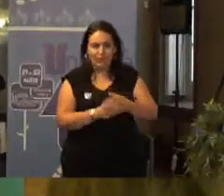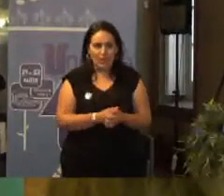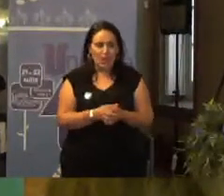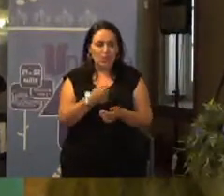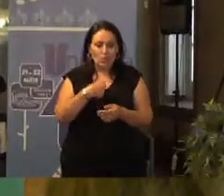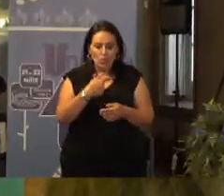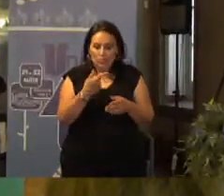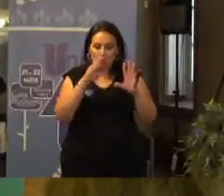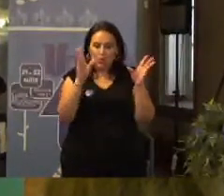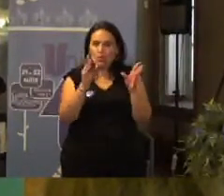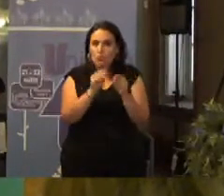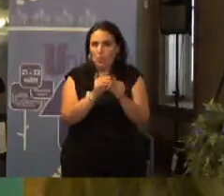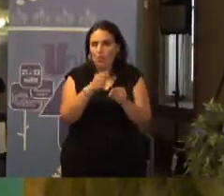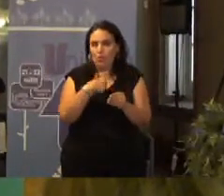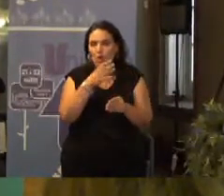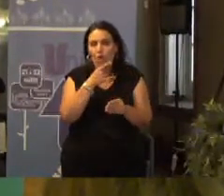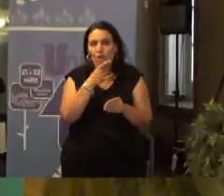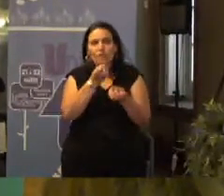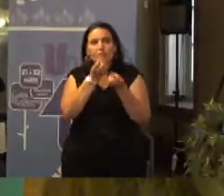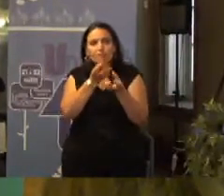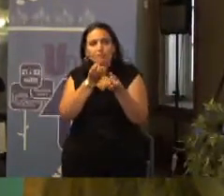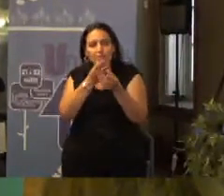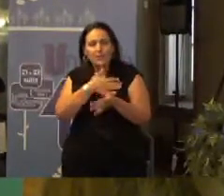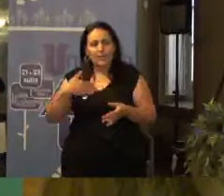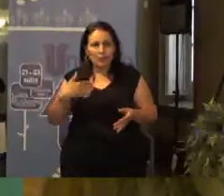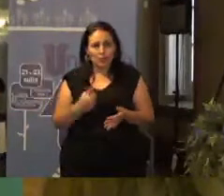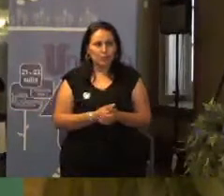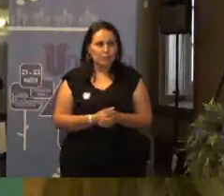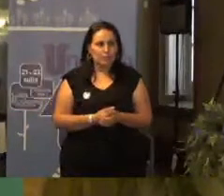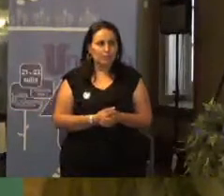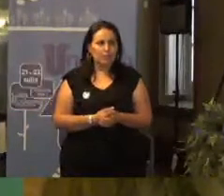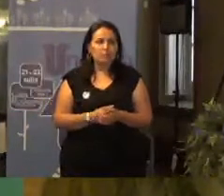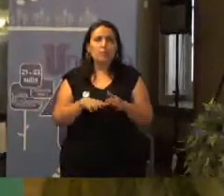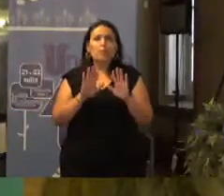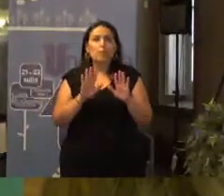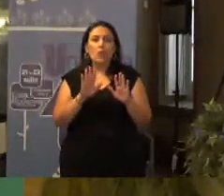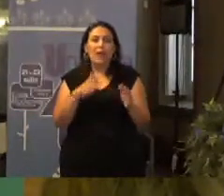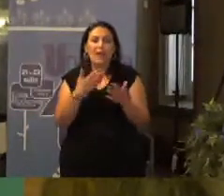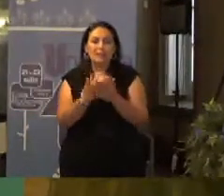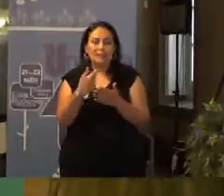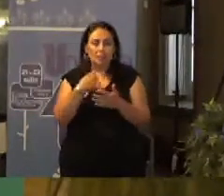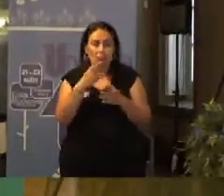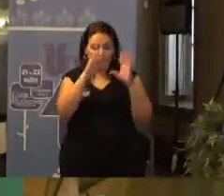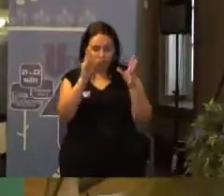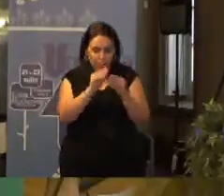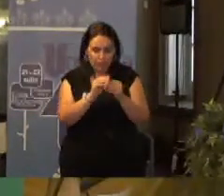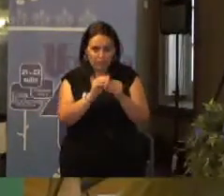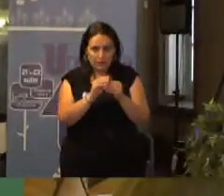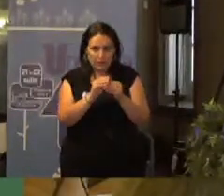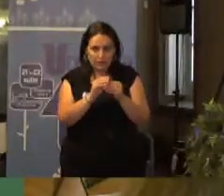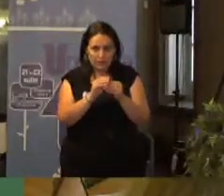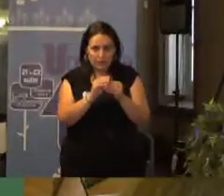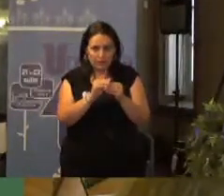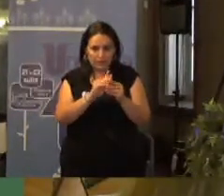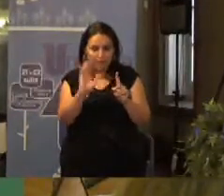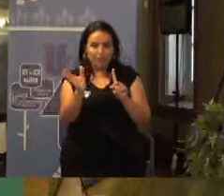que eu quero chegar. Mas há, até chegar a essa conclusão, um princípio